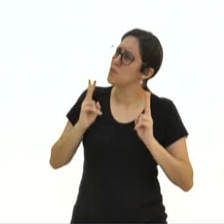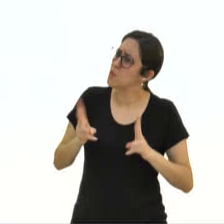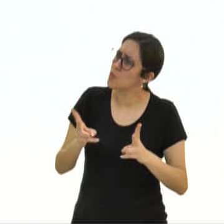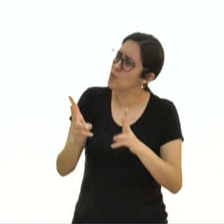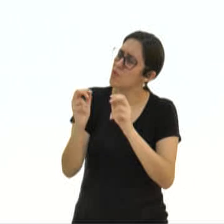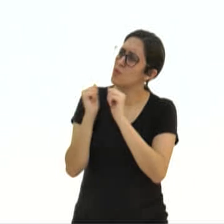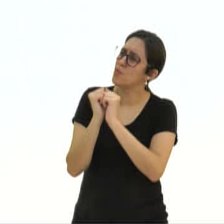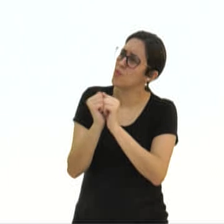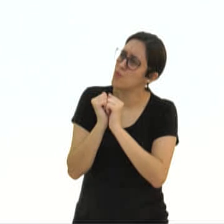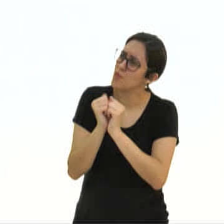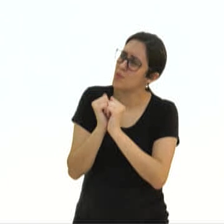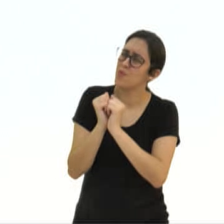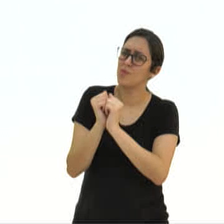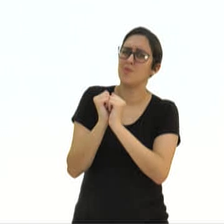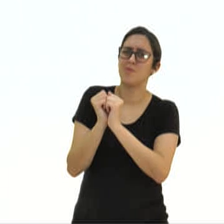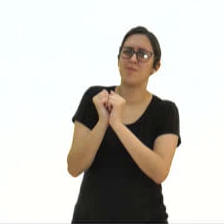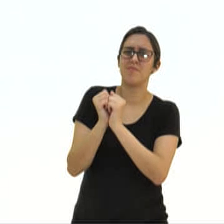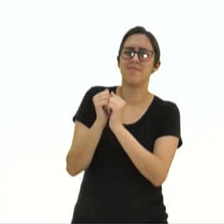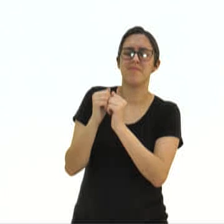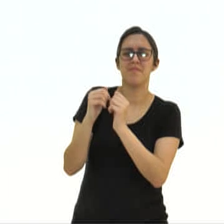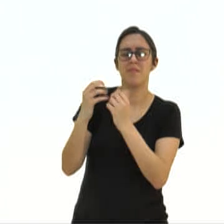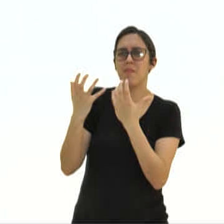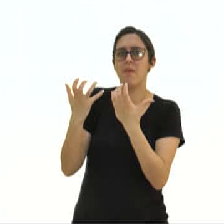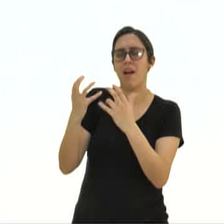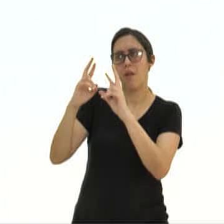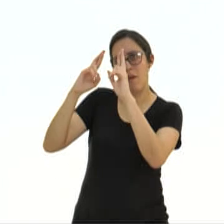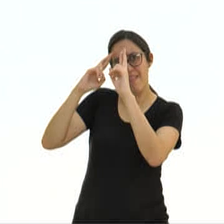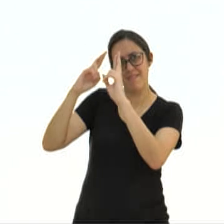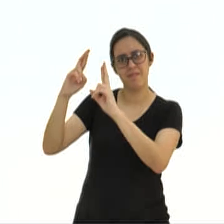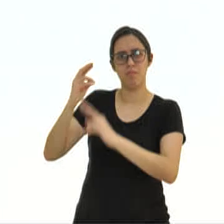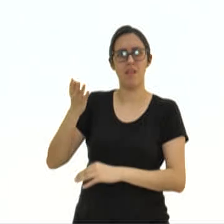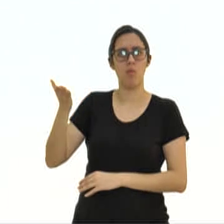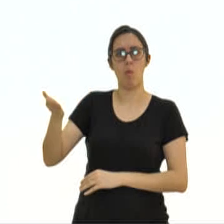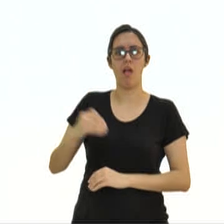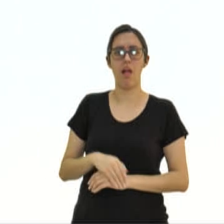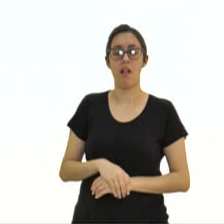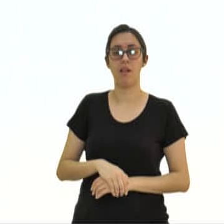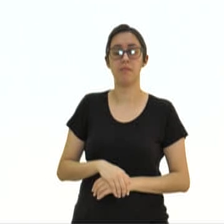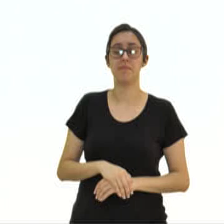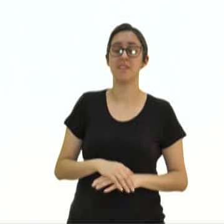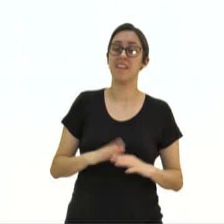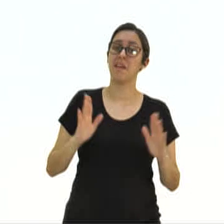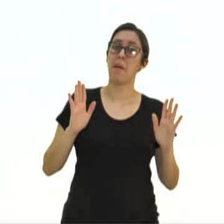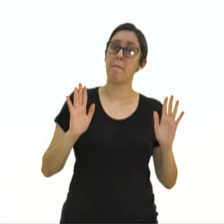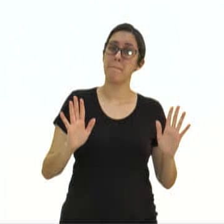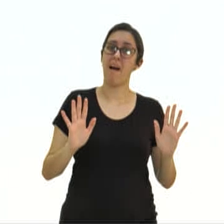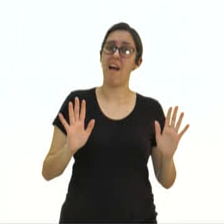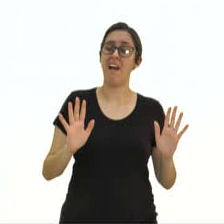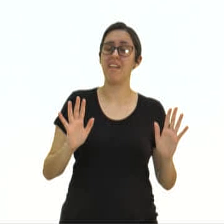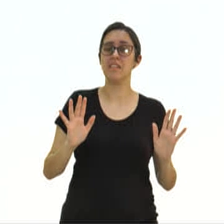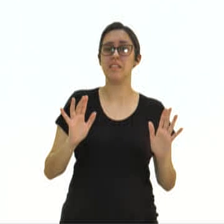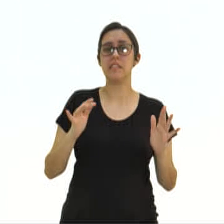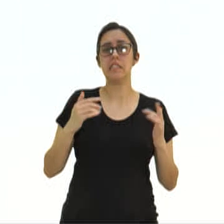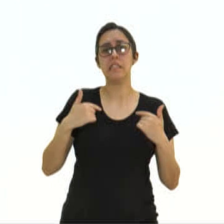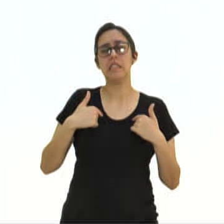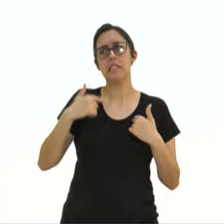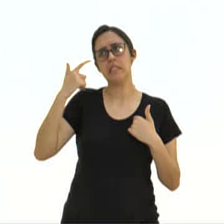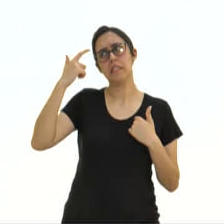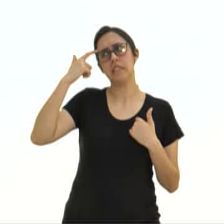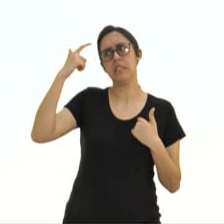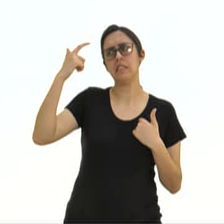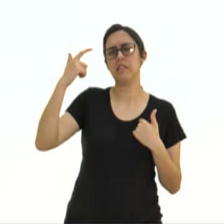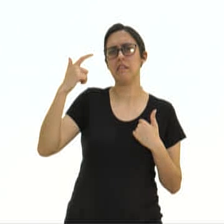dela e arredava-os por um sentimento de respeito. Mas a ideia de parecer que era aborrecimento quando não